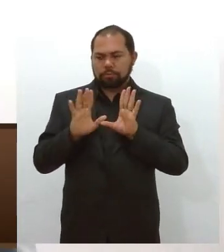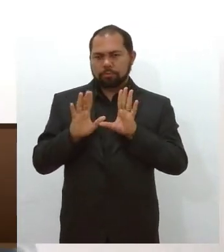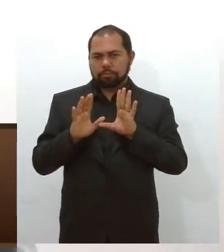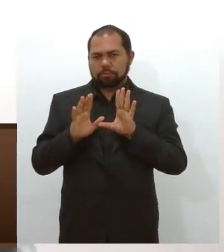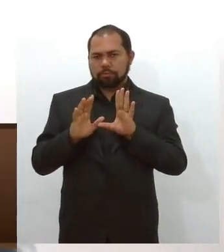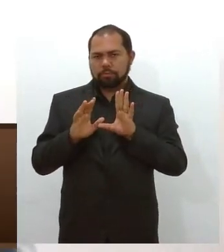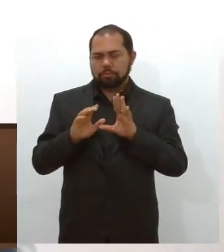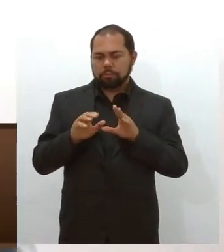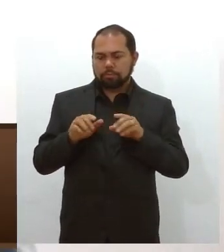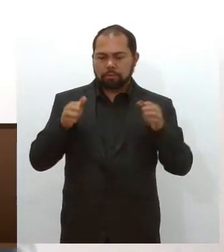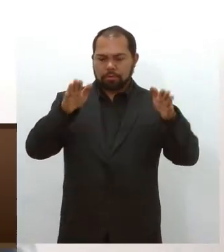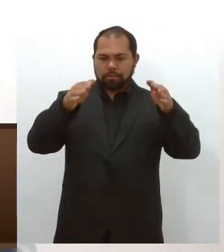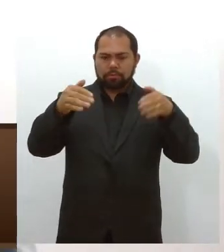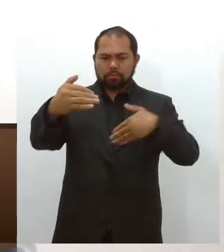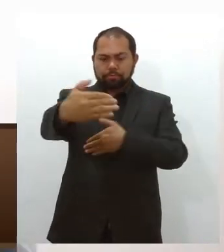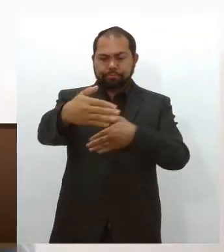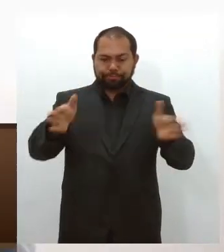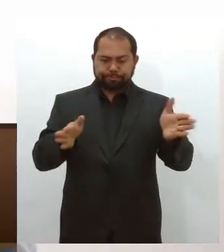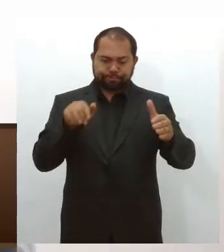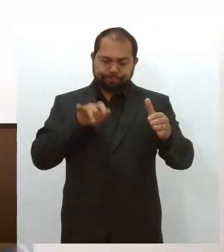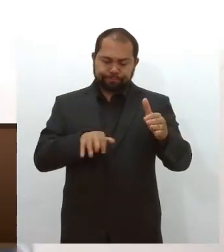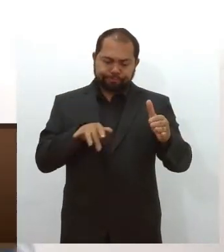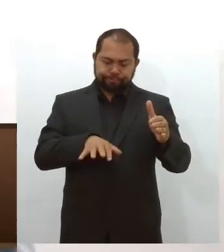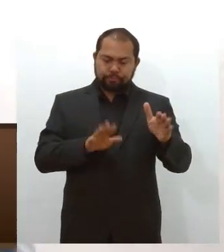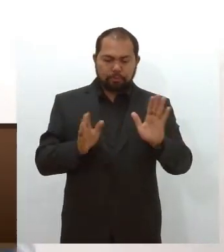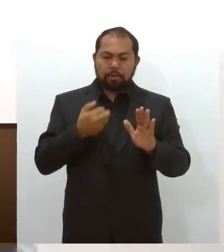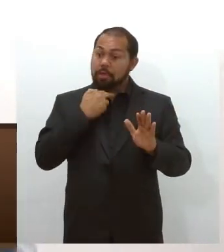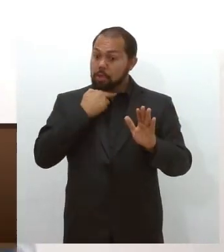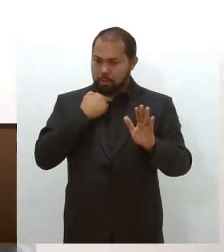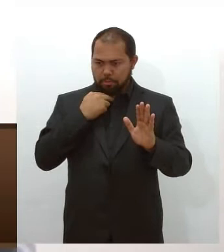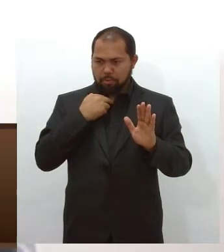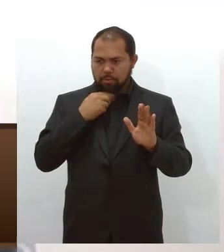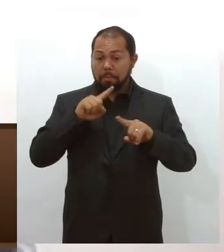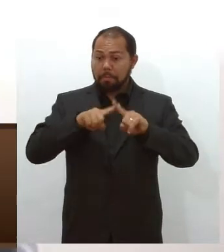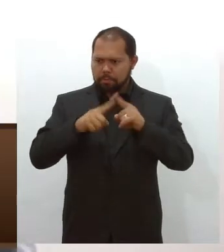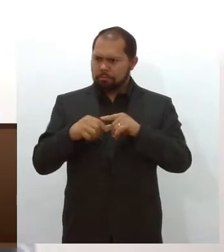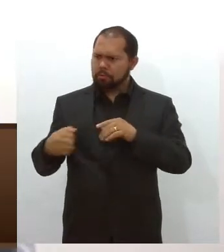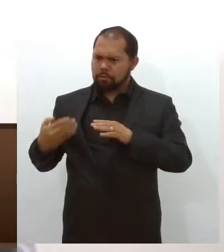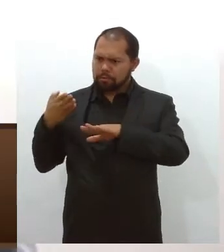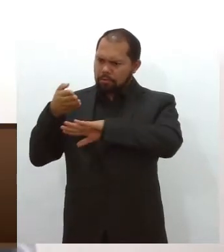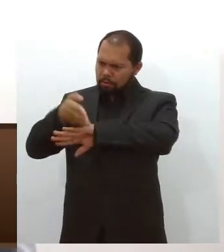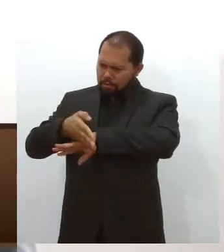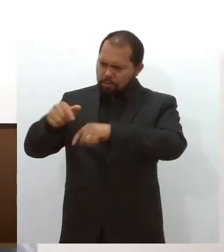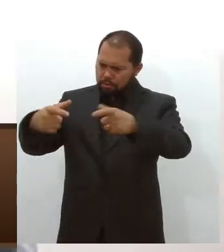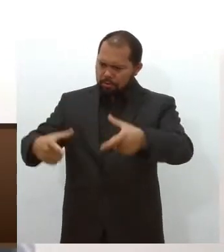votação. Então, na sessão eleitoral, vai ter o local específico onde